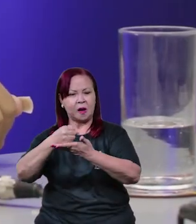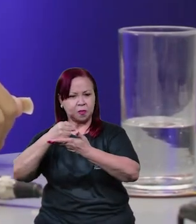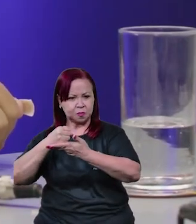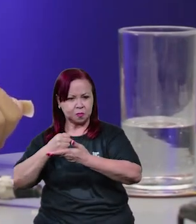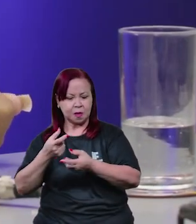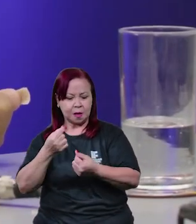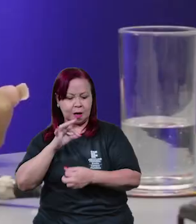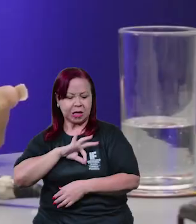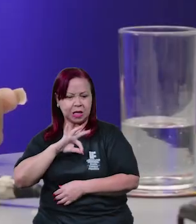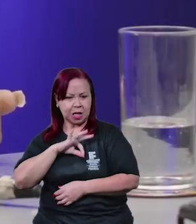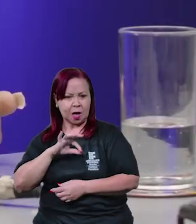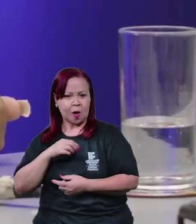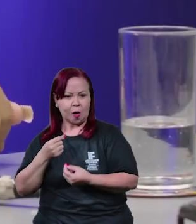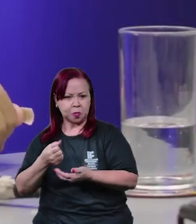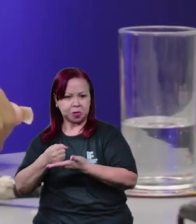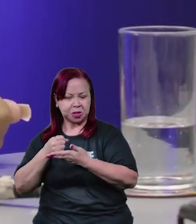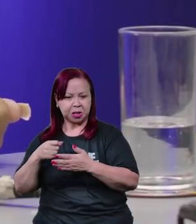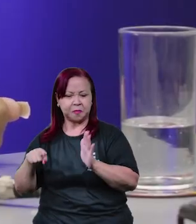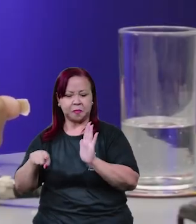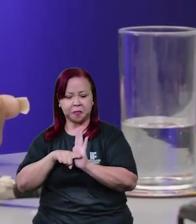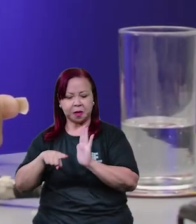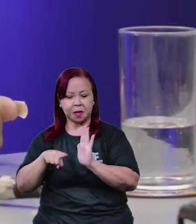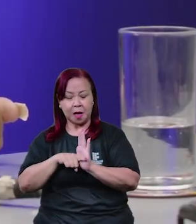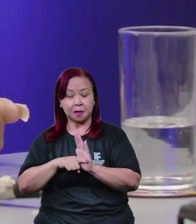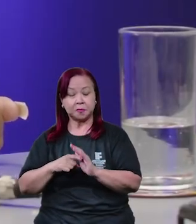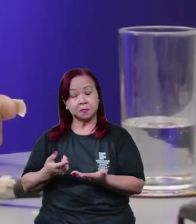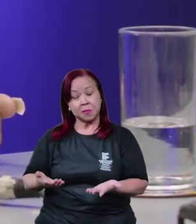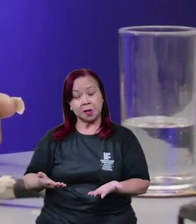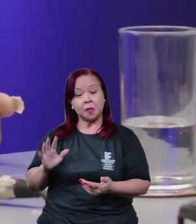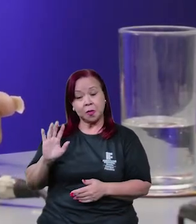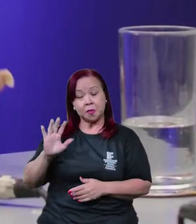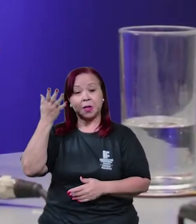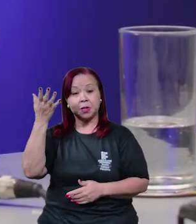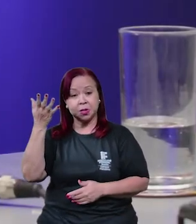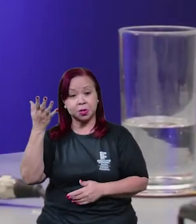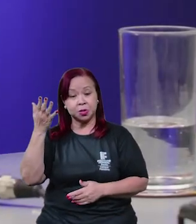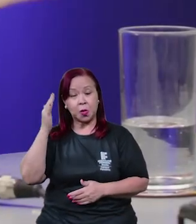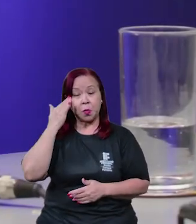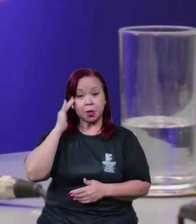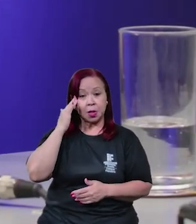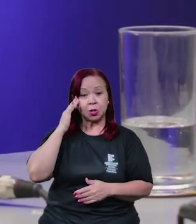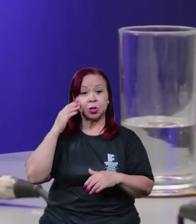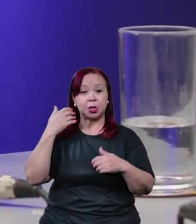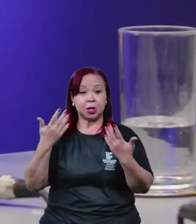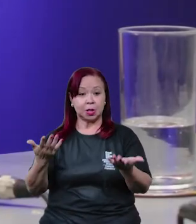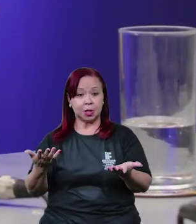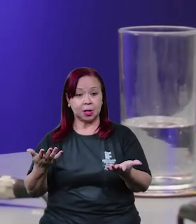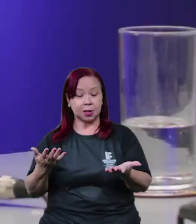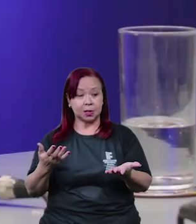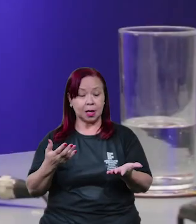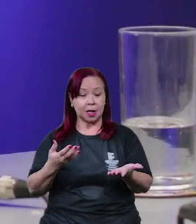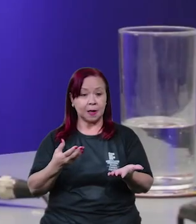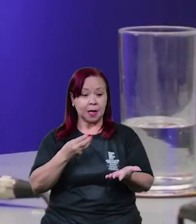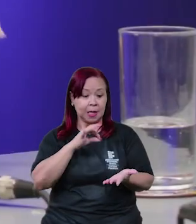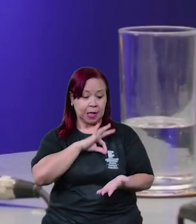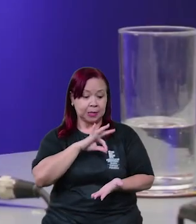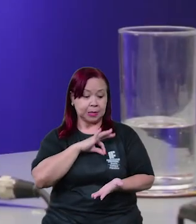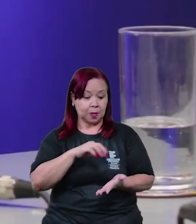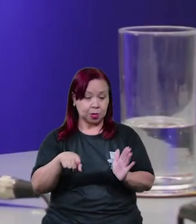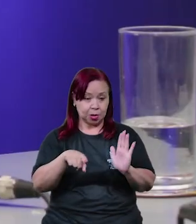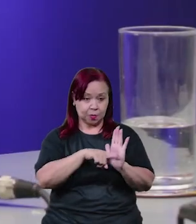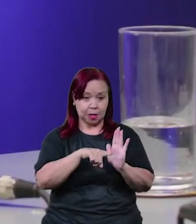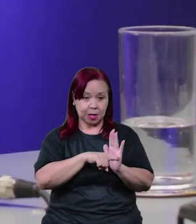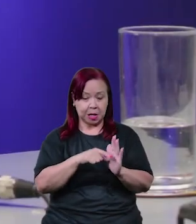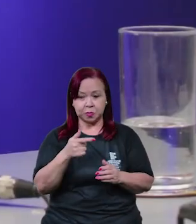auxílios, foram negados, então eu decidi que, tipo, eu entendi que ter esses auxílios negados e não